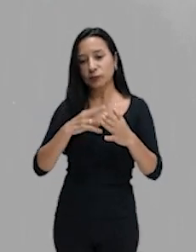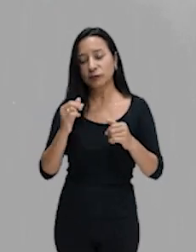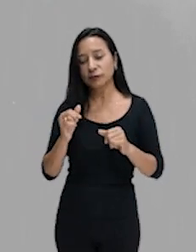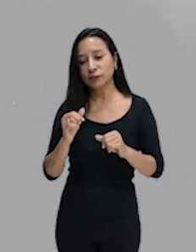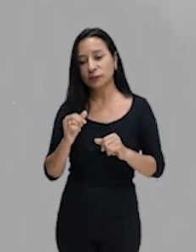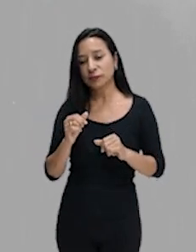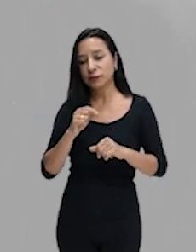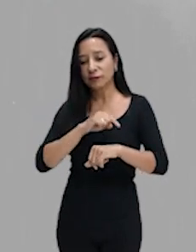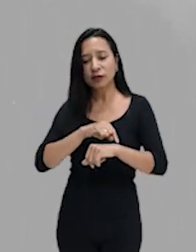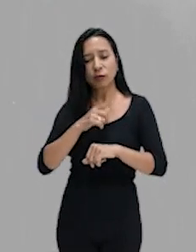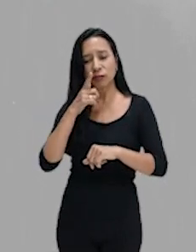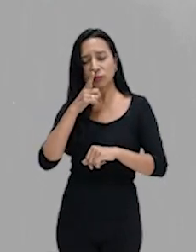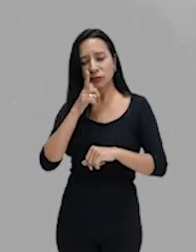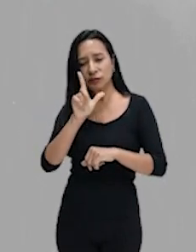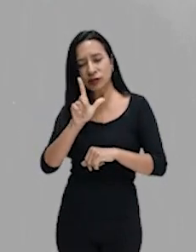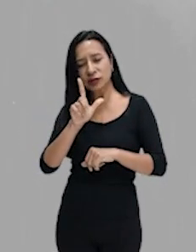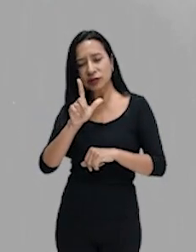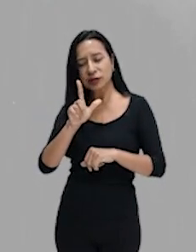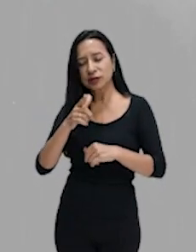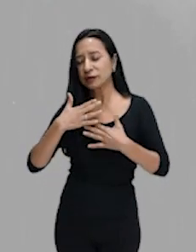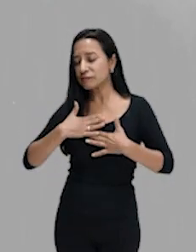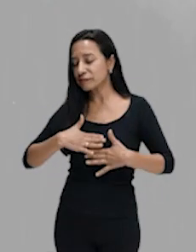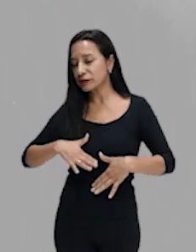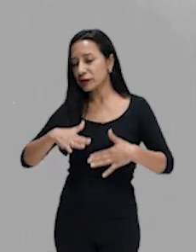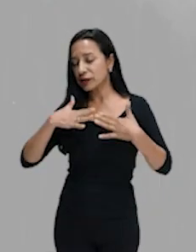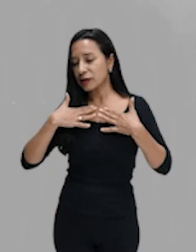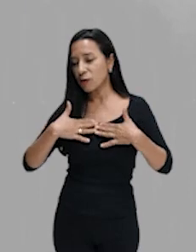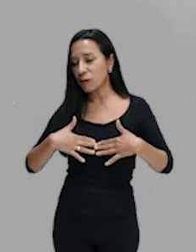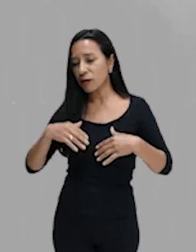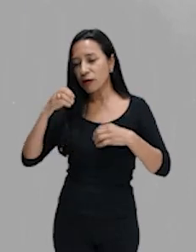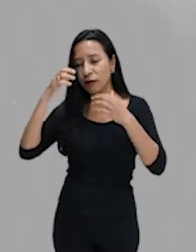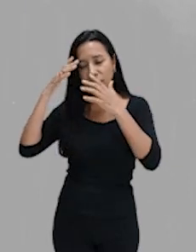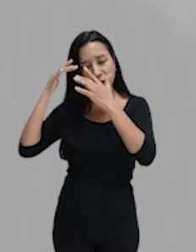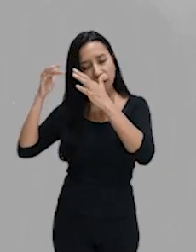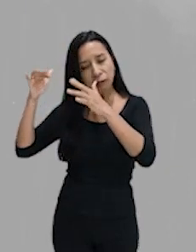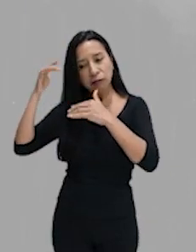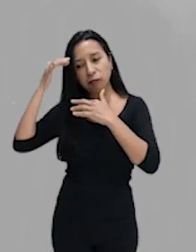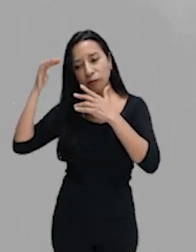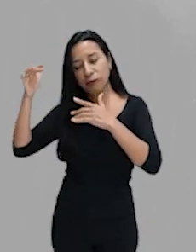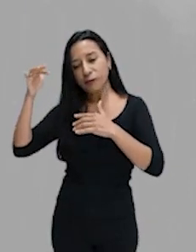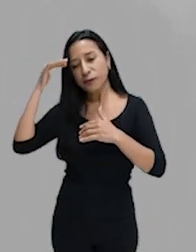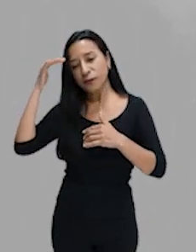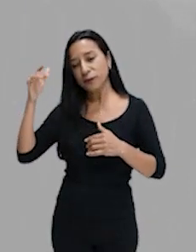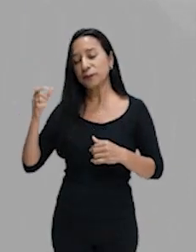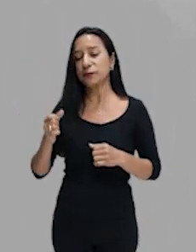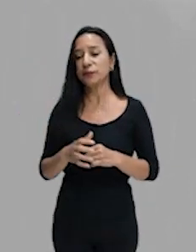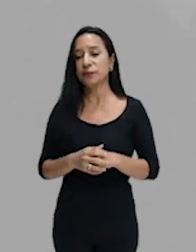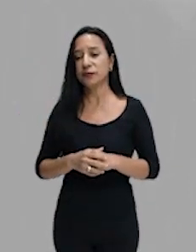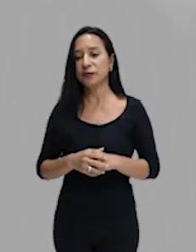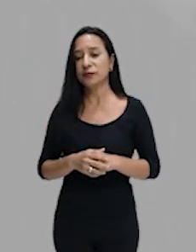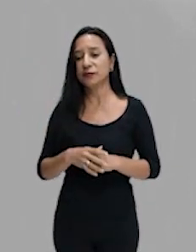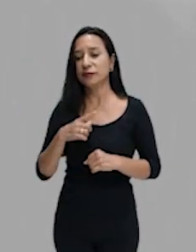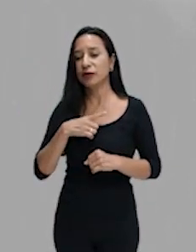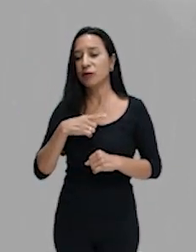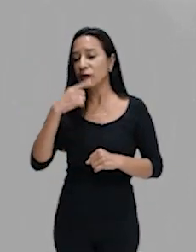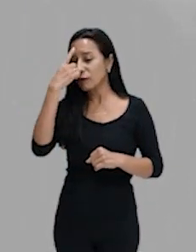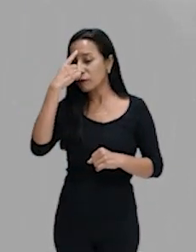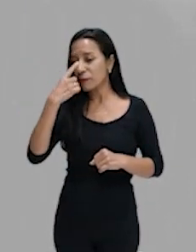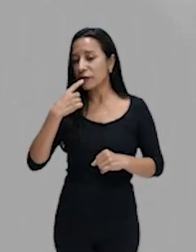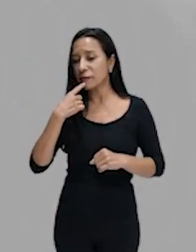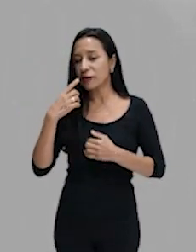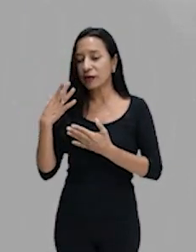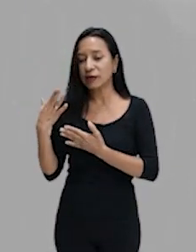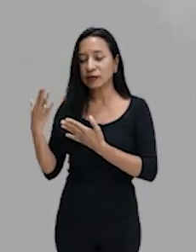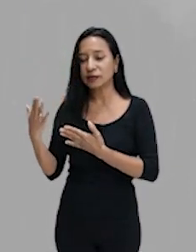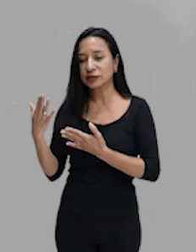tempo e extravasar seus sentimentos e pensamentos. Aí eu tenho aqui para vocês uma imagem aqui do lado,